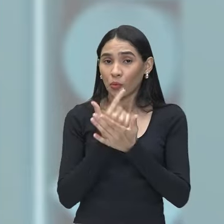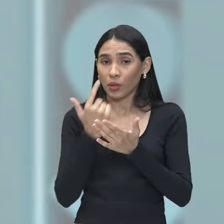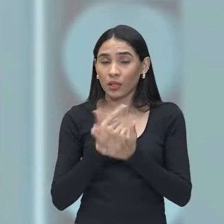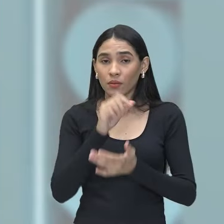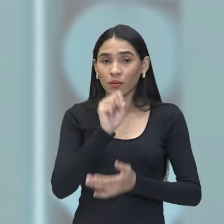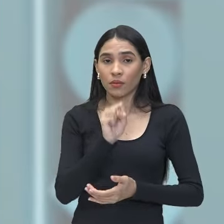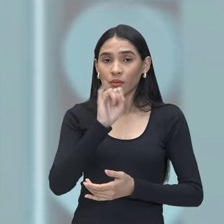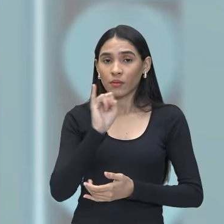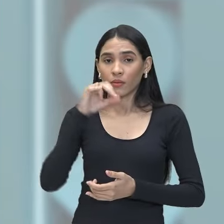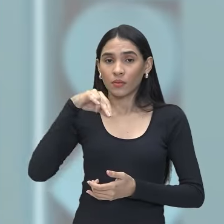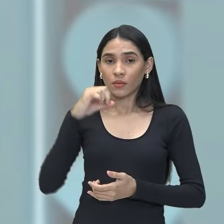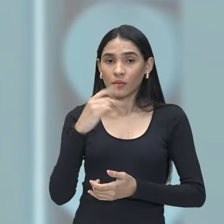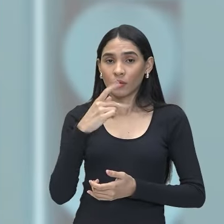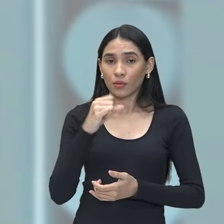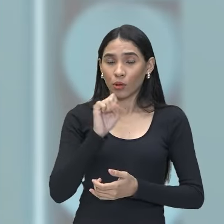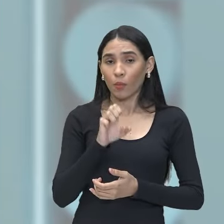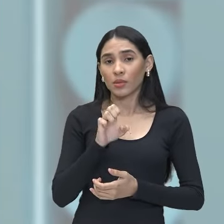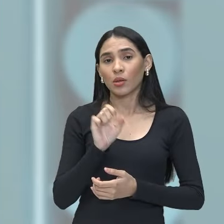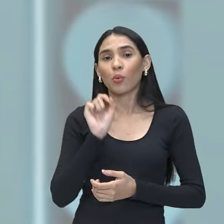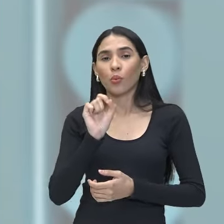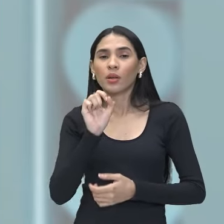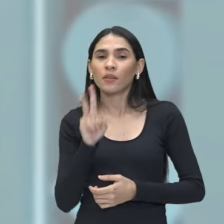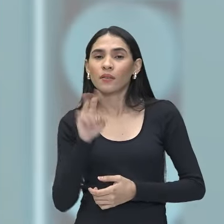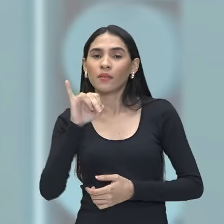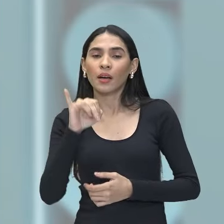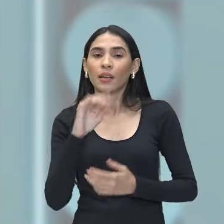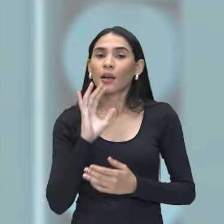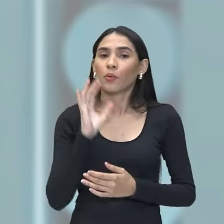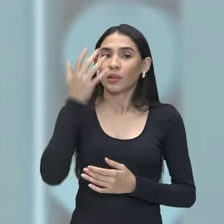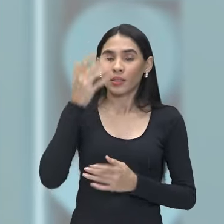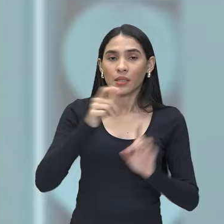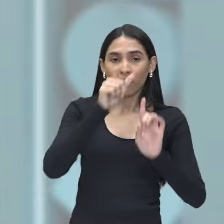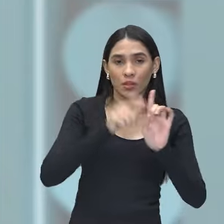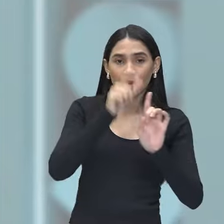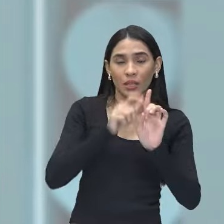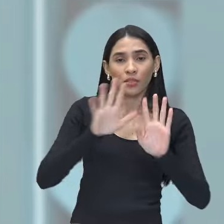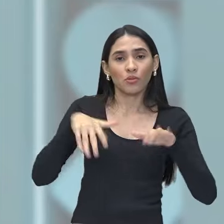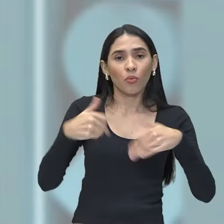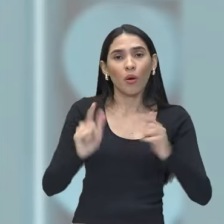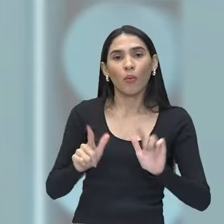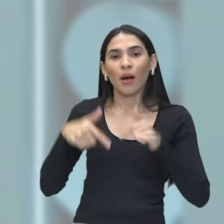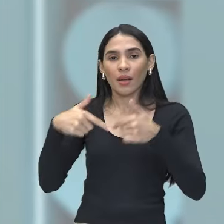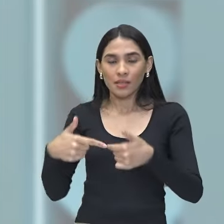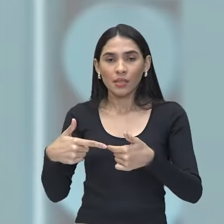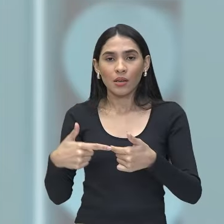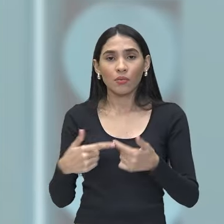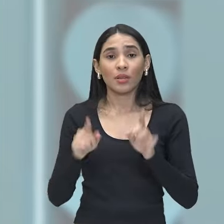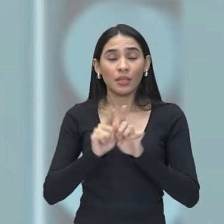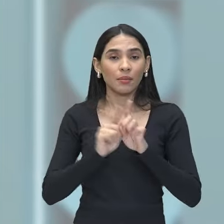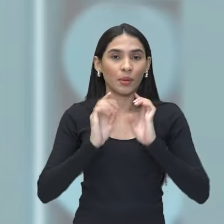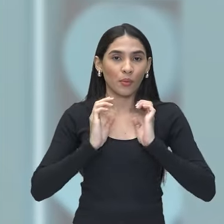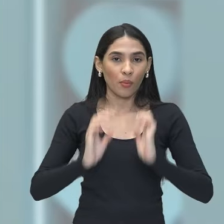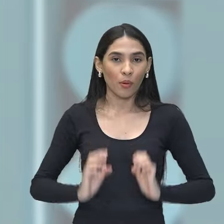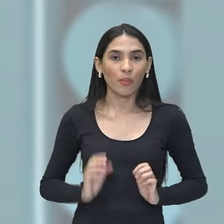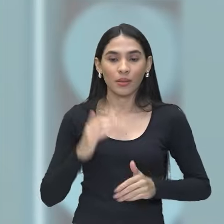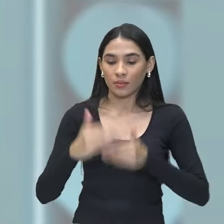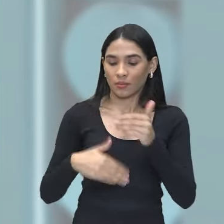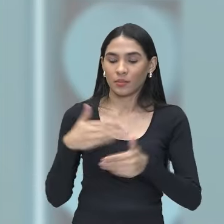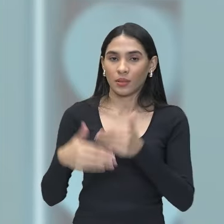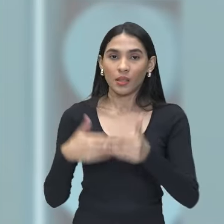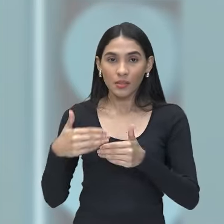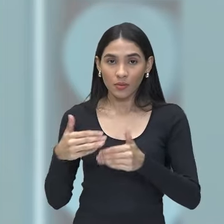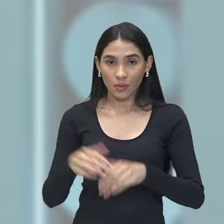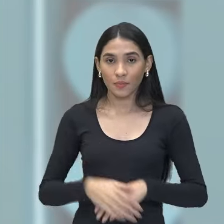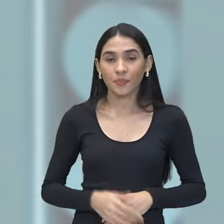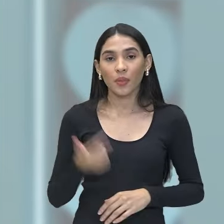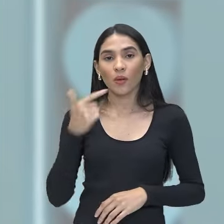vai acontecer com essa personagem, as ações que ele vai tomar e de que forma ele vai se comportando ao longo da narrativa,